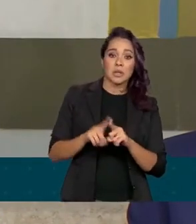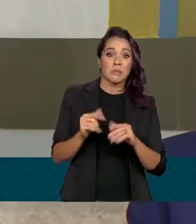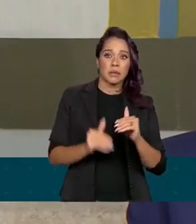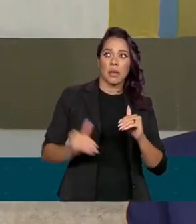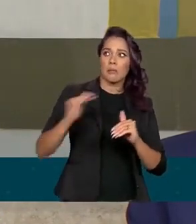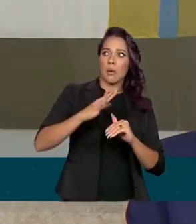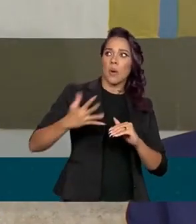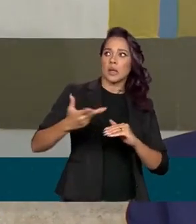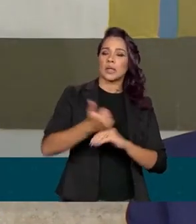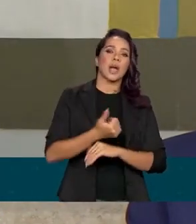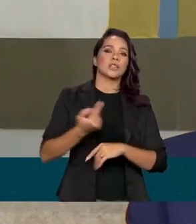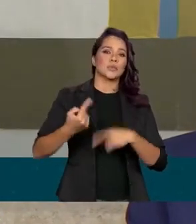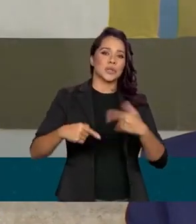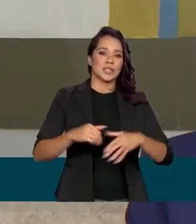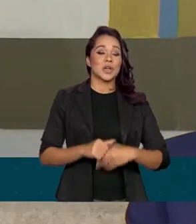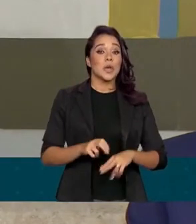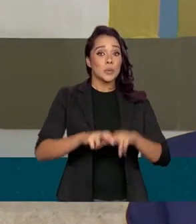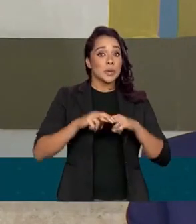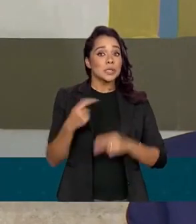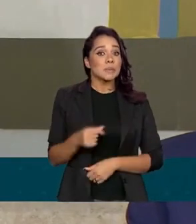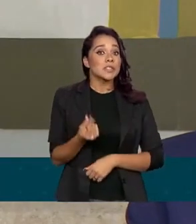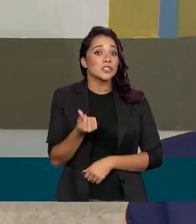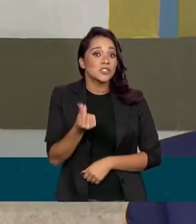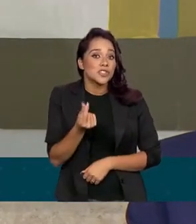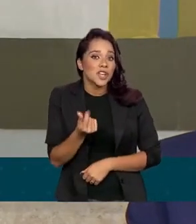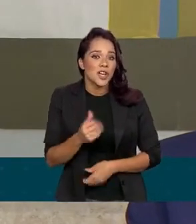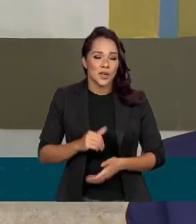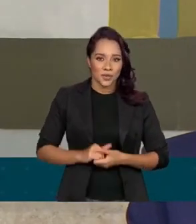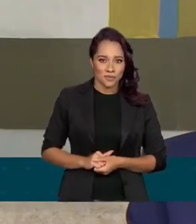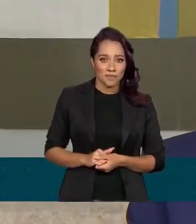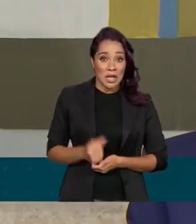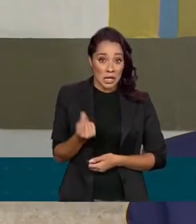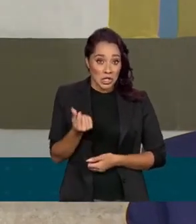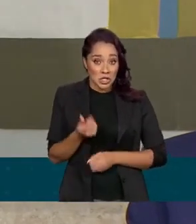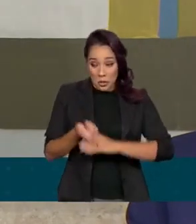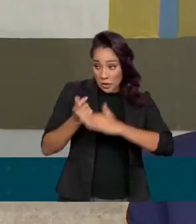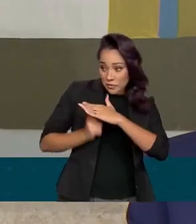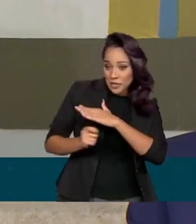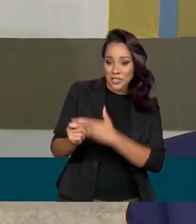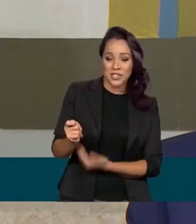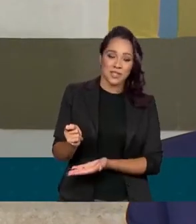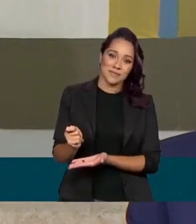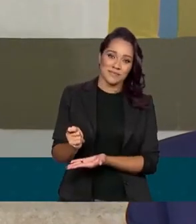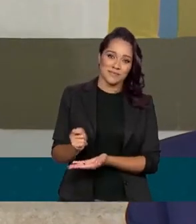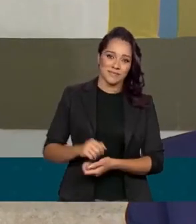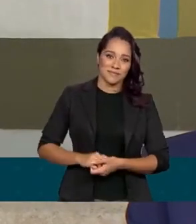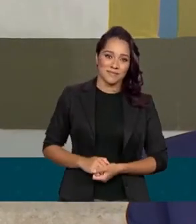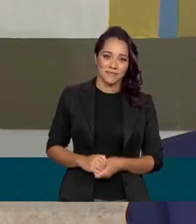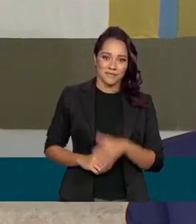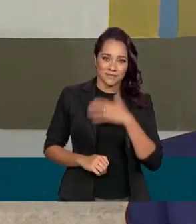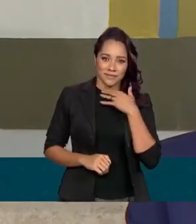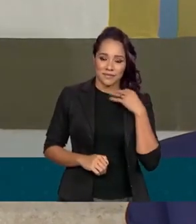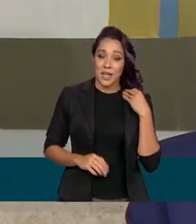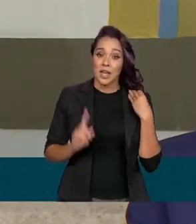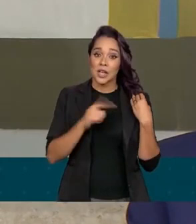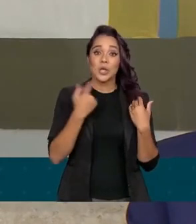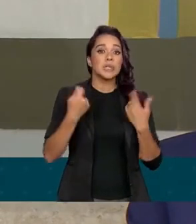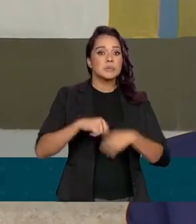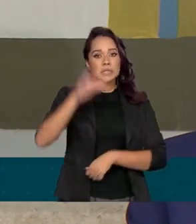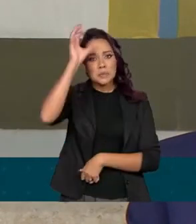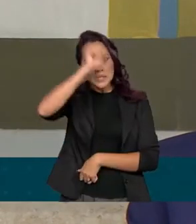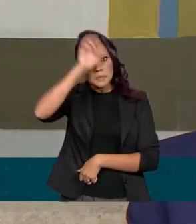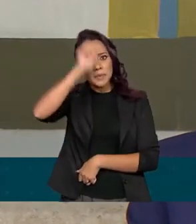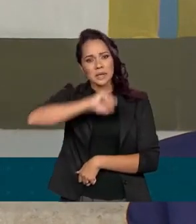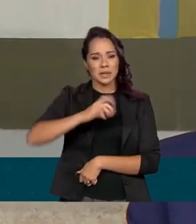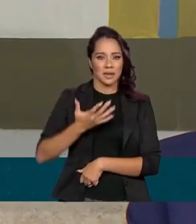de qualidade. Por isso, Rui, ela precisa ter dinheiro. E dinheiro para investimento. E nós precisamos aprender